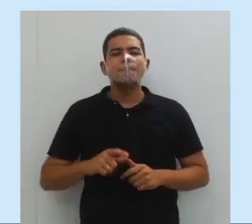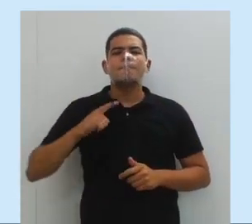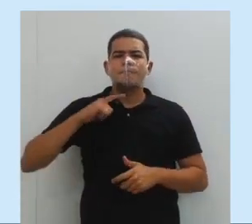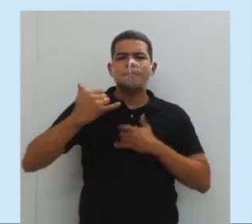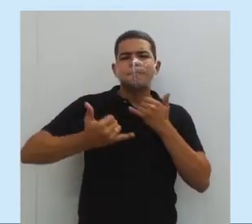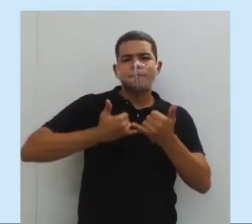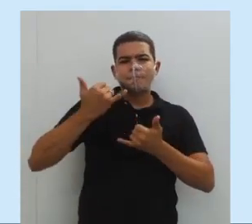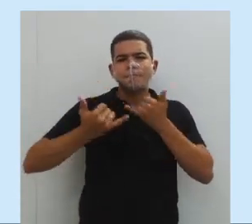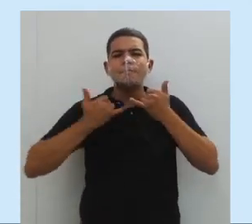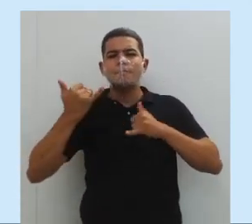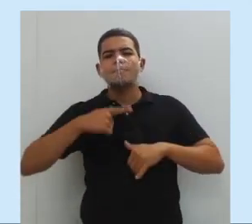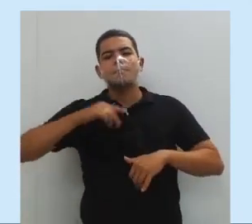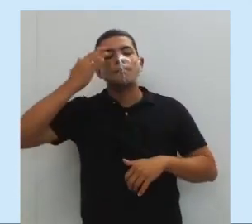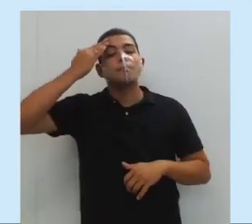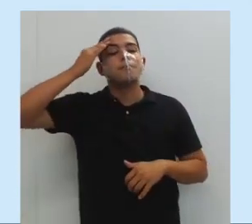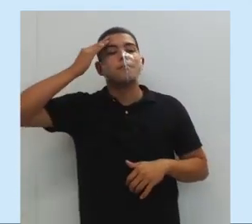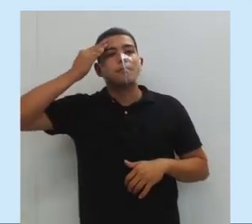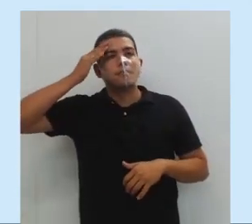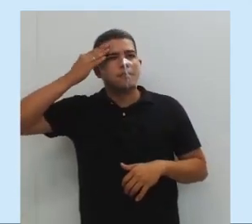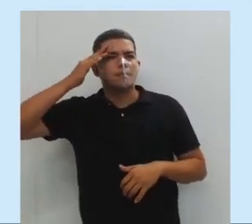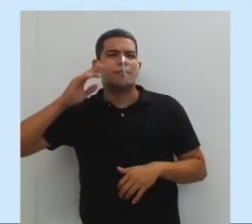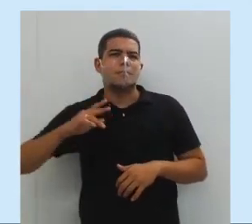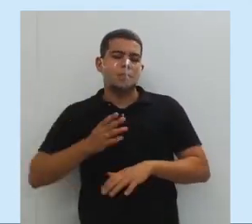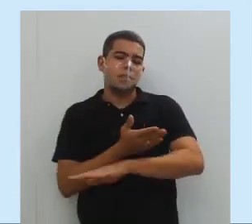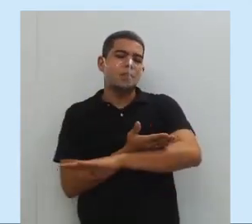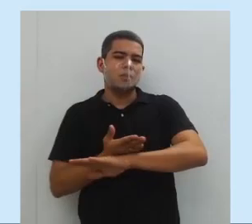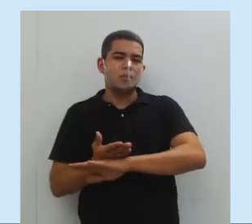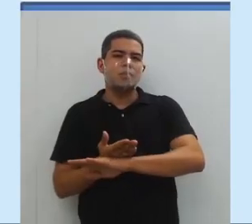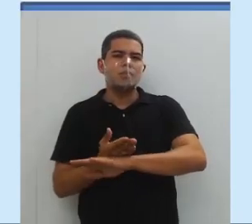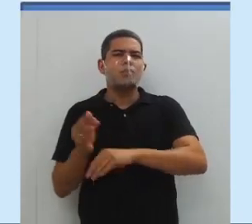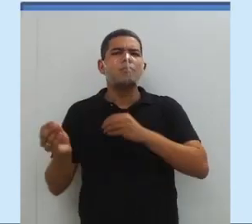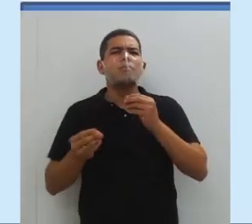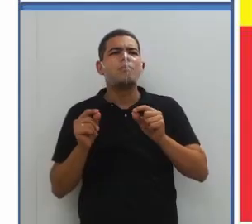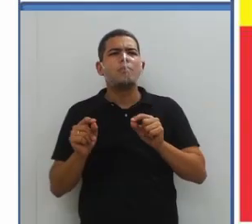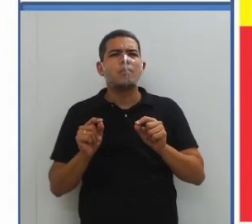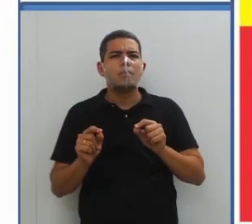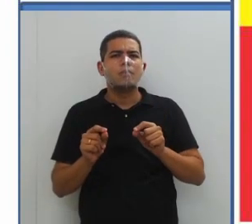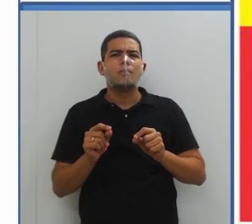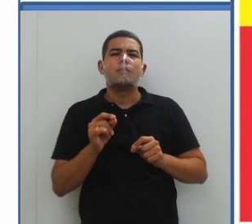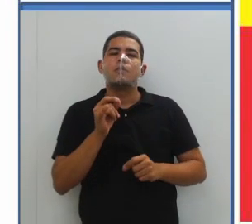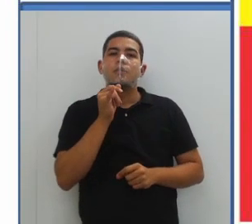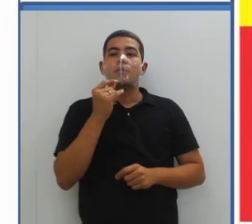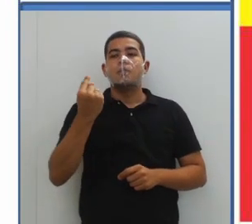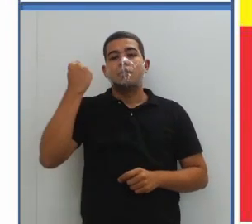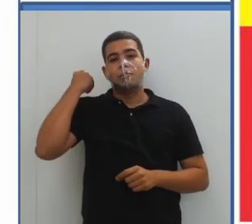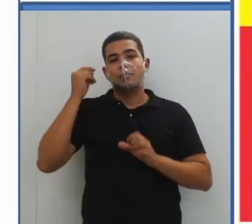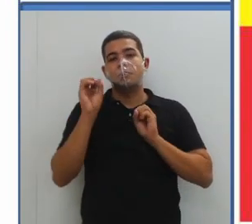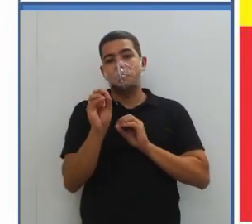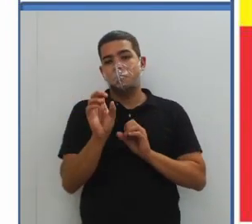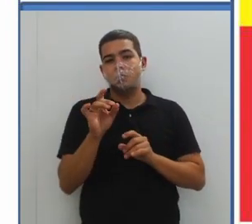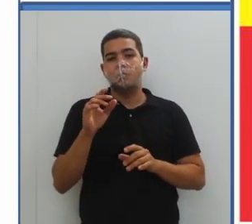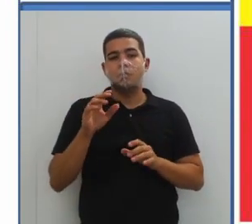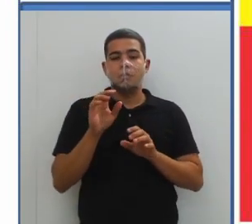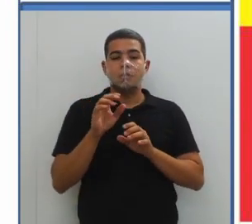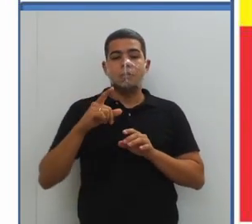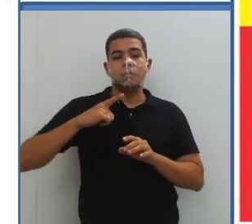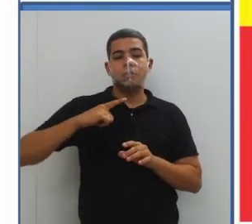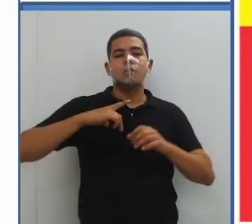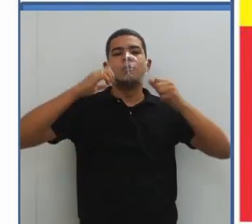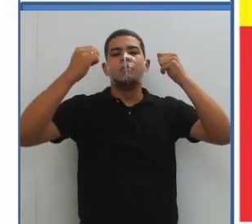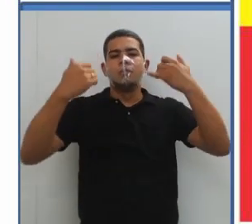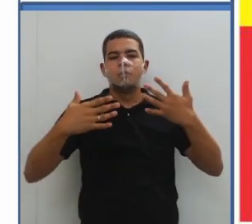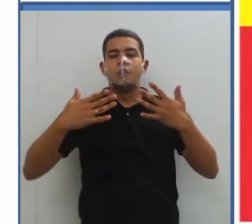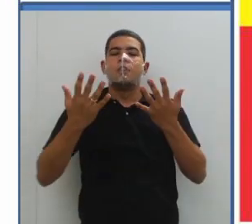aí são brincadeiras que a gente vai entender porque elas são chamadas de populares. Na última aula eu já tinha explicado um pouquinho mais